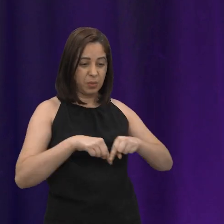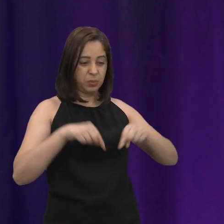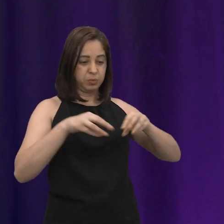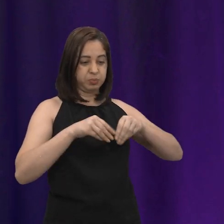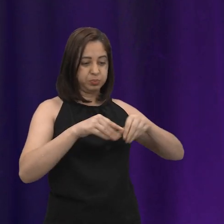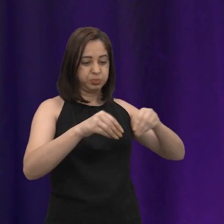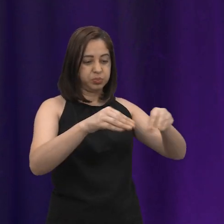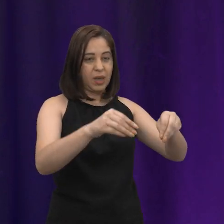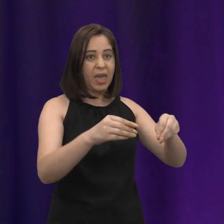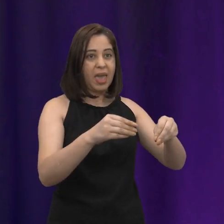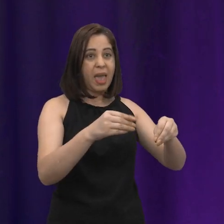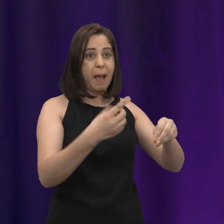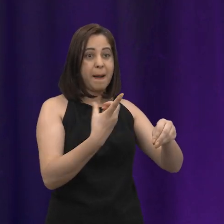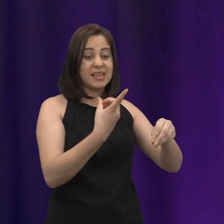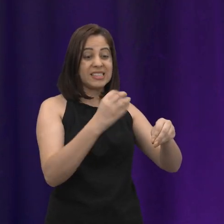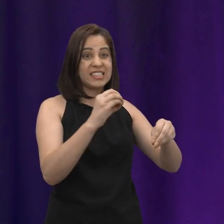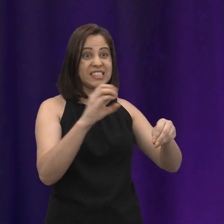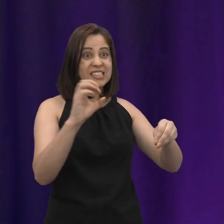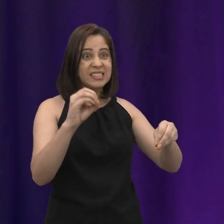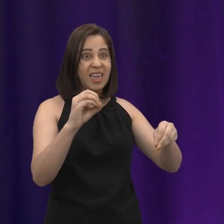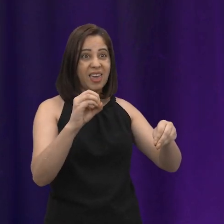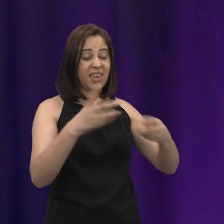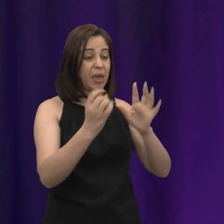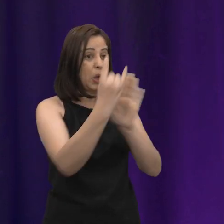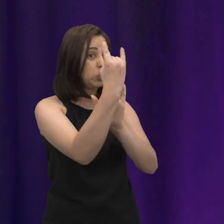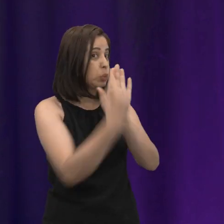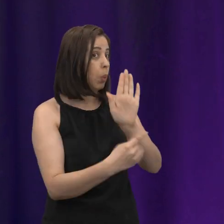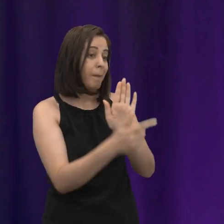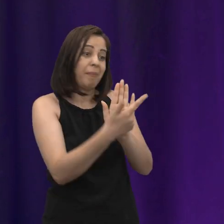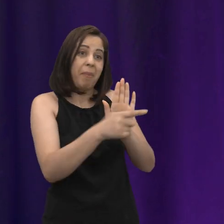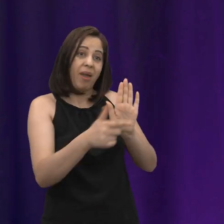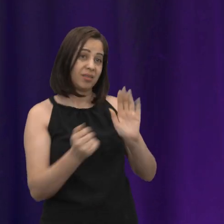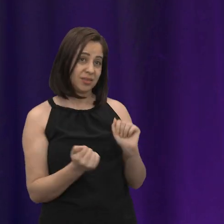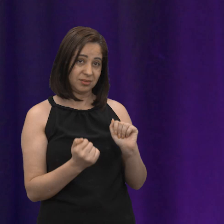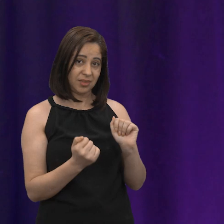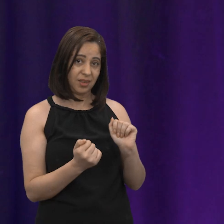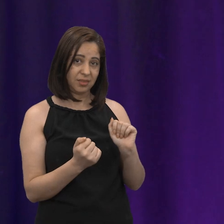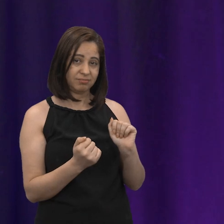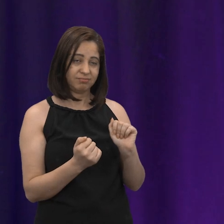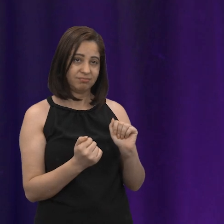na cidade. Isso tem a ver com moradia, porque uma vez que você não tem